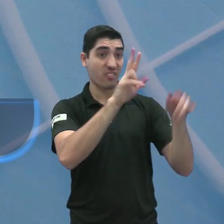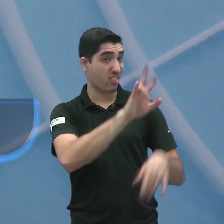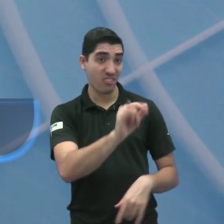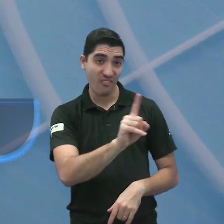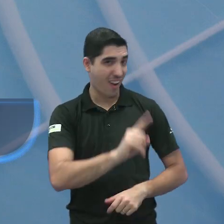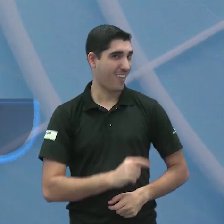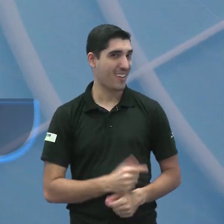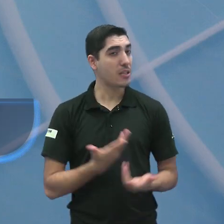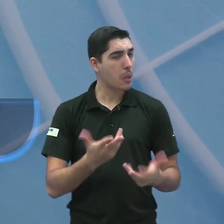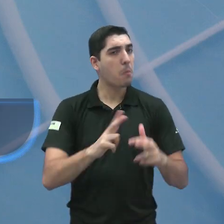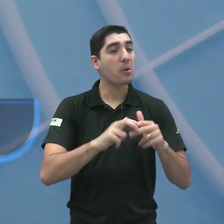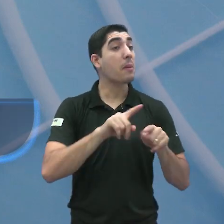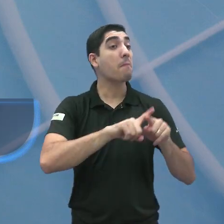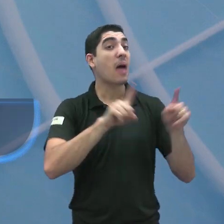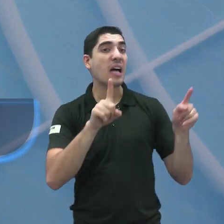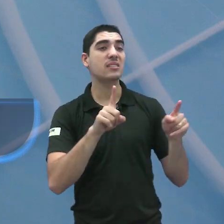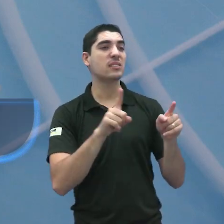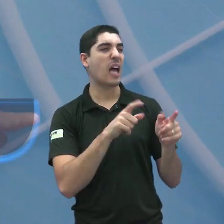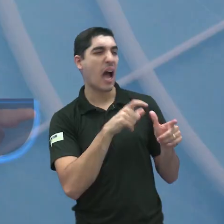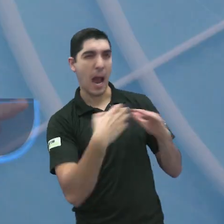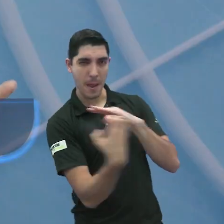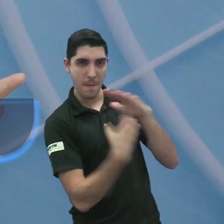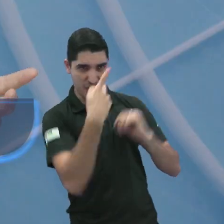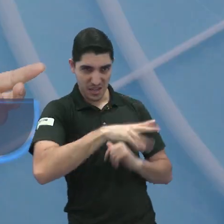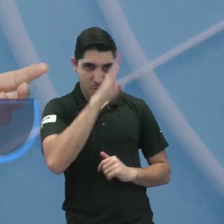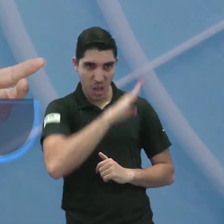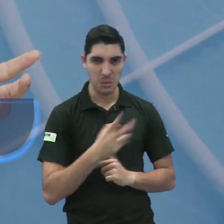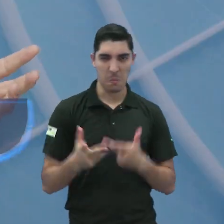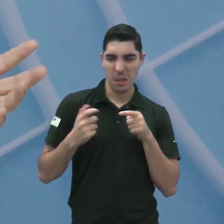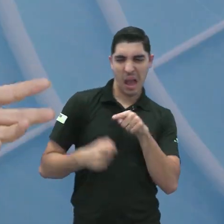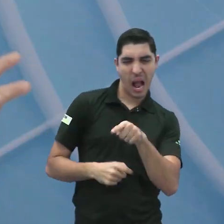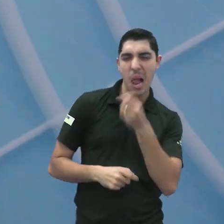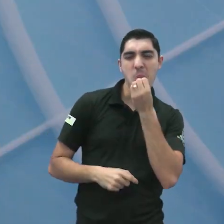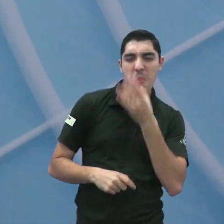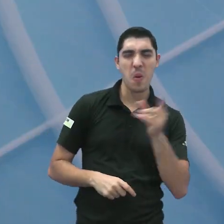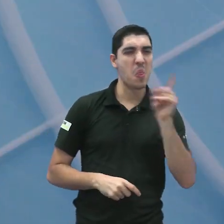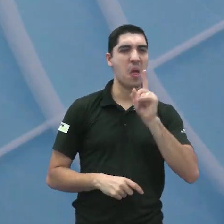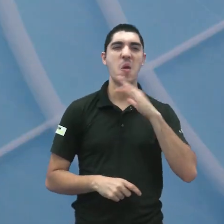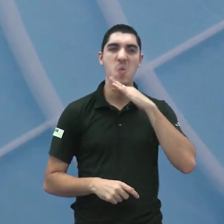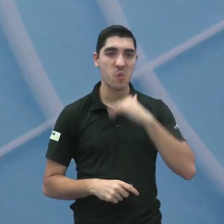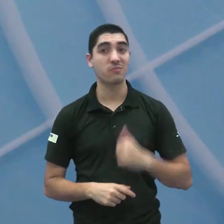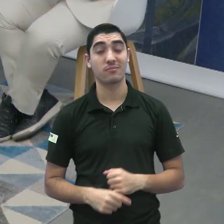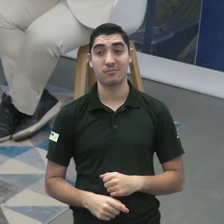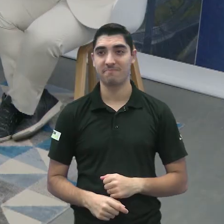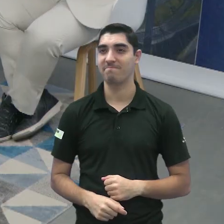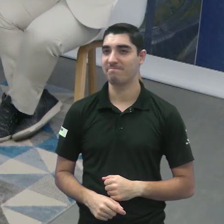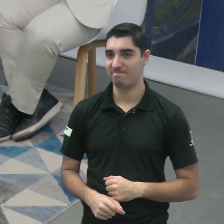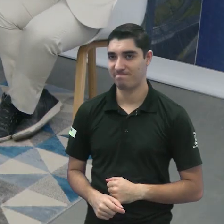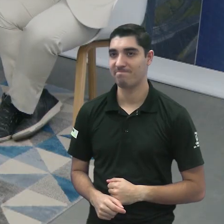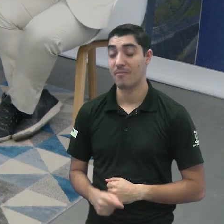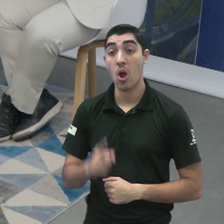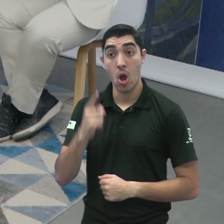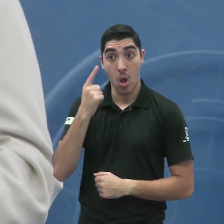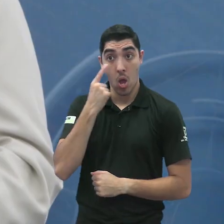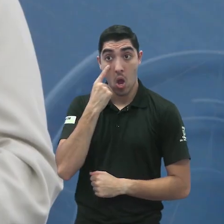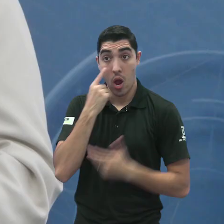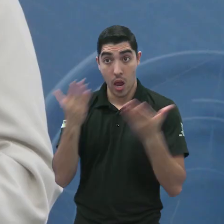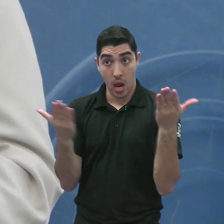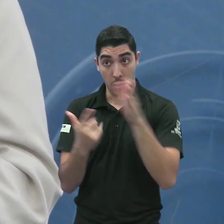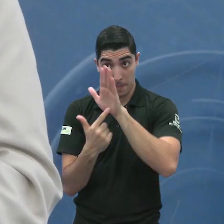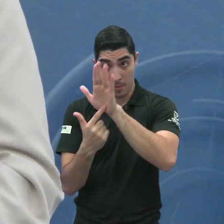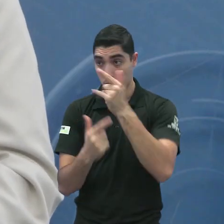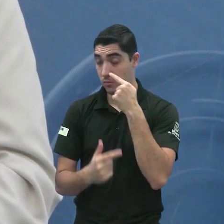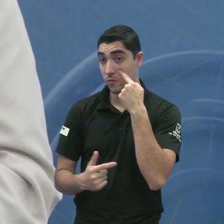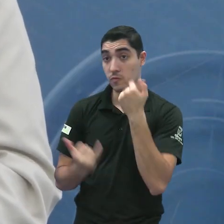essa visão de que é algo não benéfico, né? Então, por isso também eu vejo que tem essas questões também. Olha só, gente, agora vamos dar